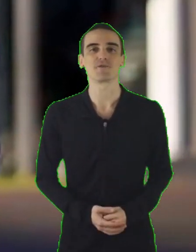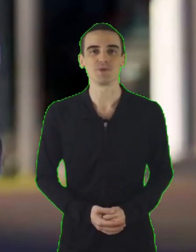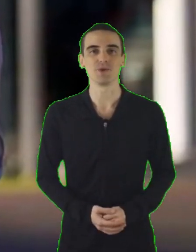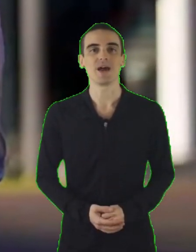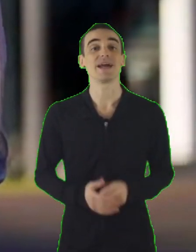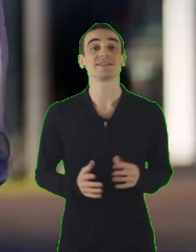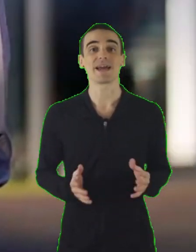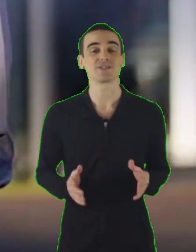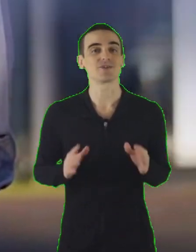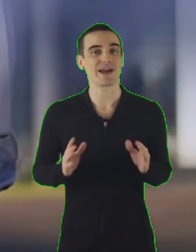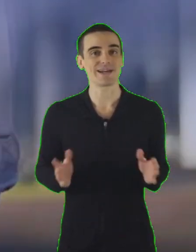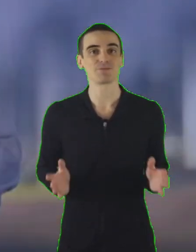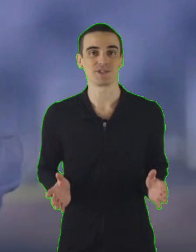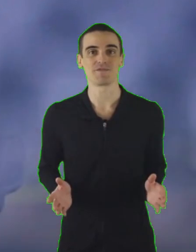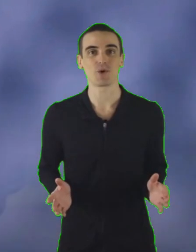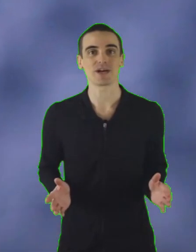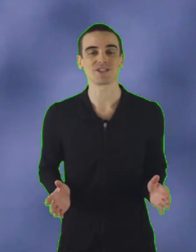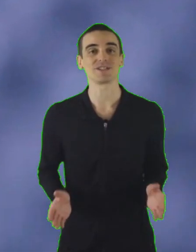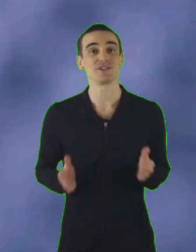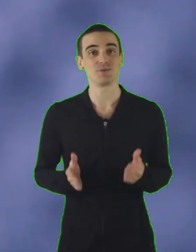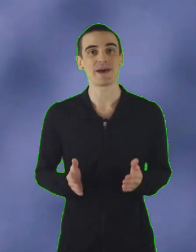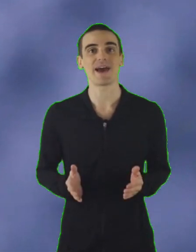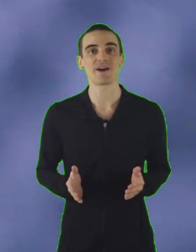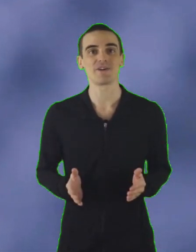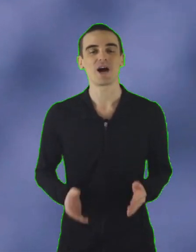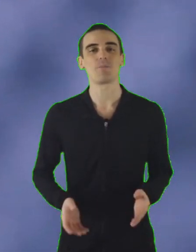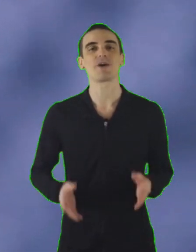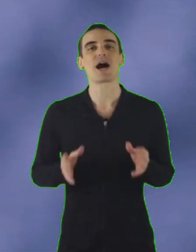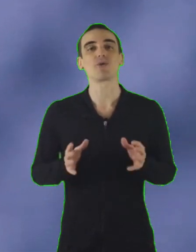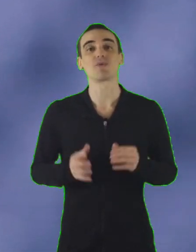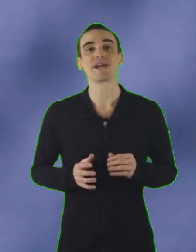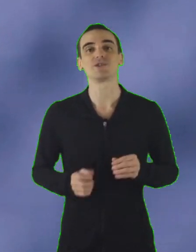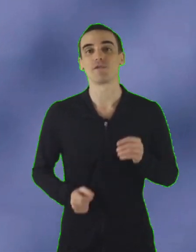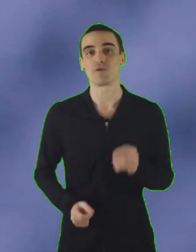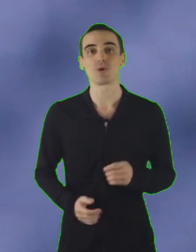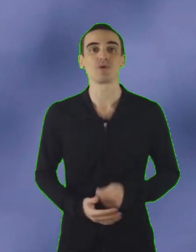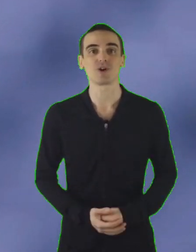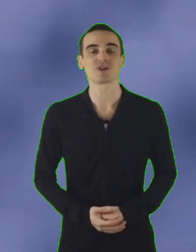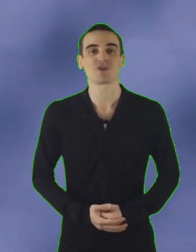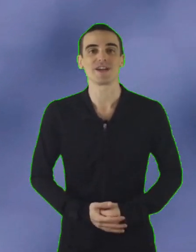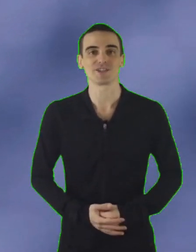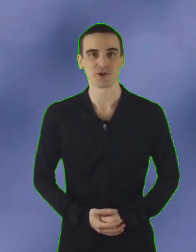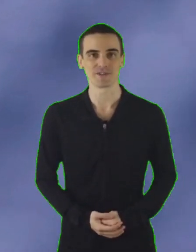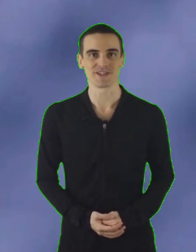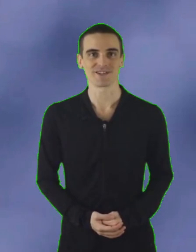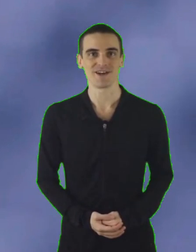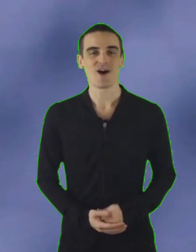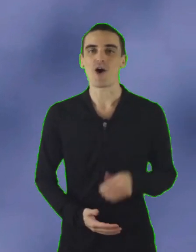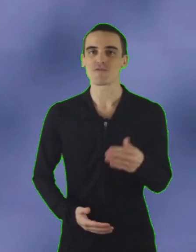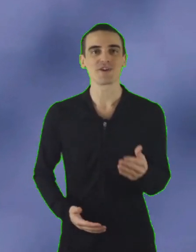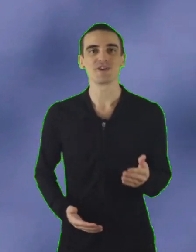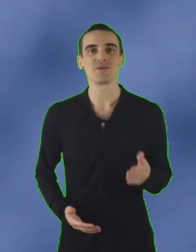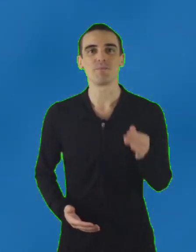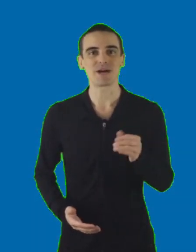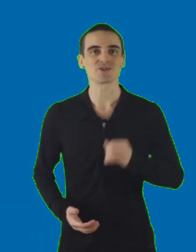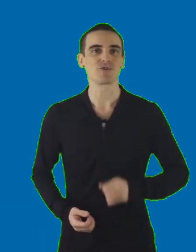ganhado notoriedade nos últimos anos, principalmente com o crescimento dos cursos de formação da AFA, Larcamón deixou o país natal antes mesmo de ter protagonismo nos